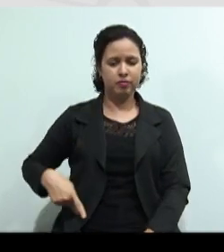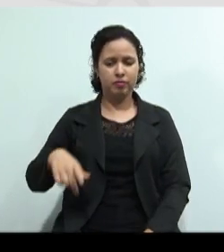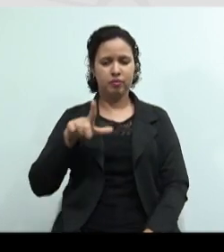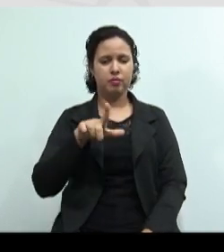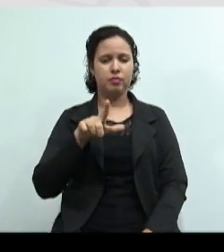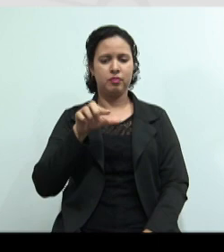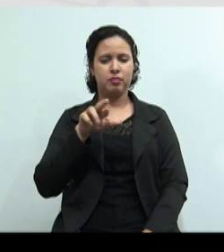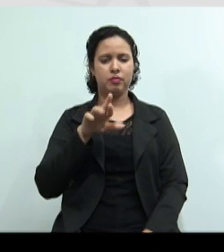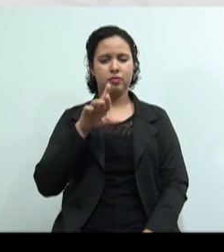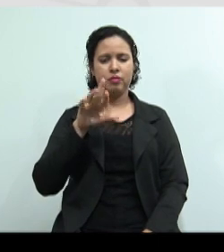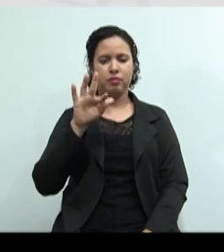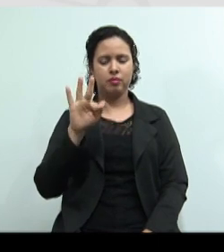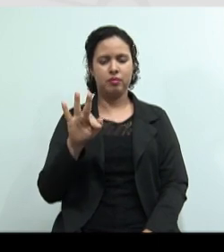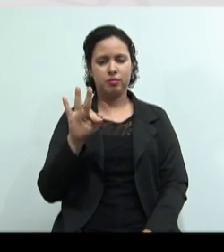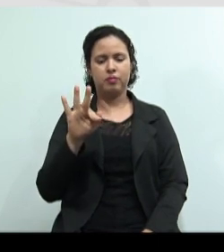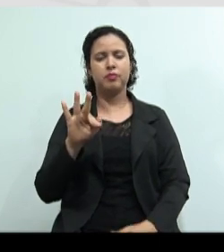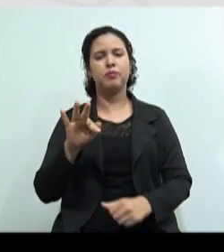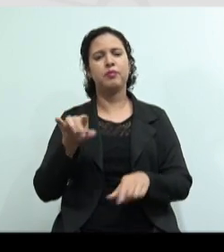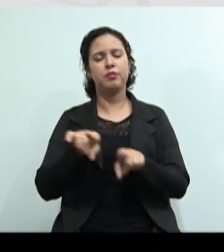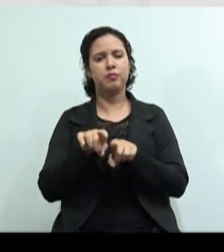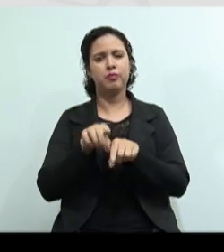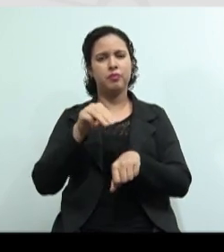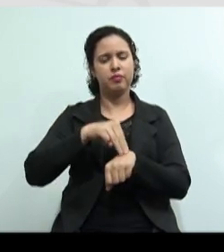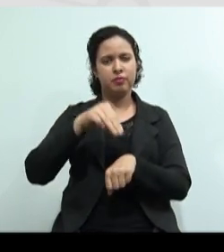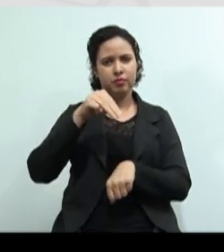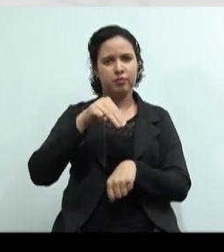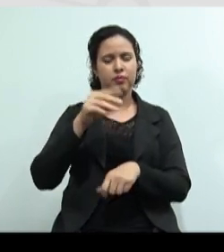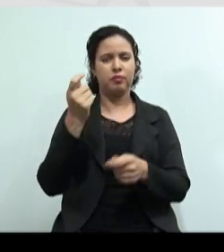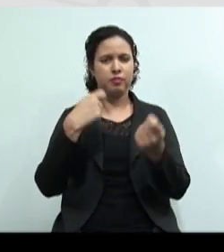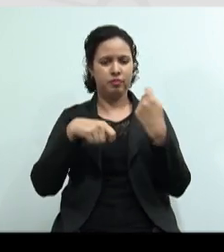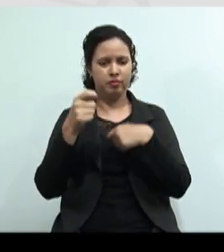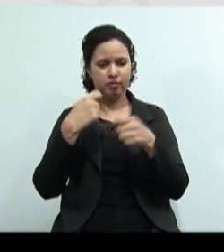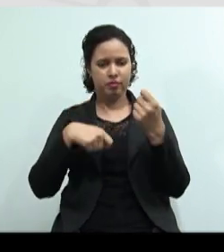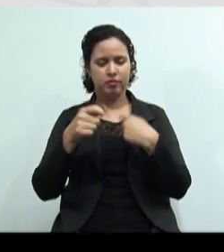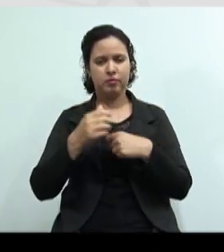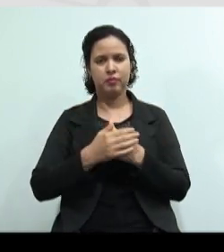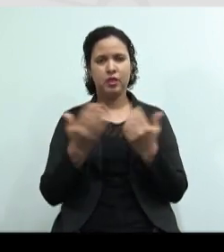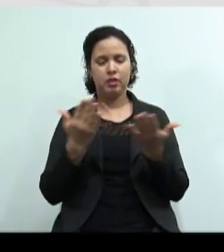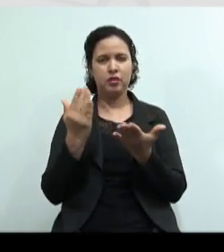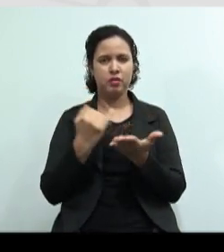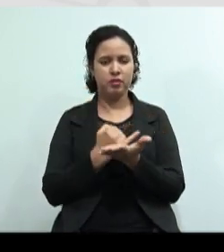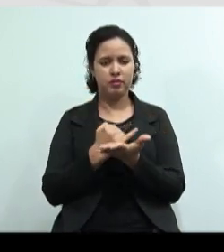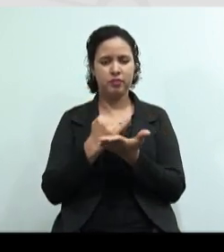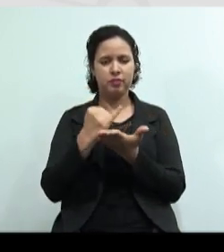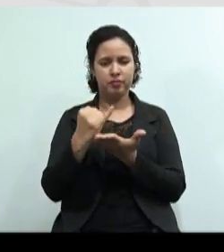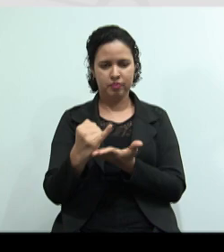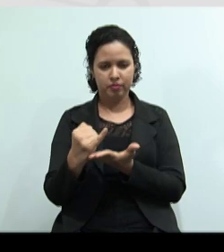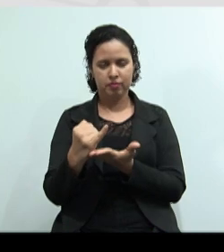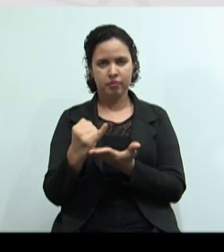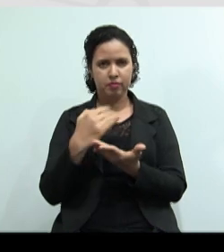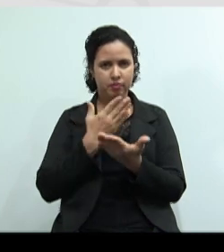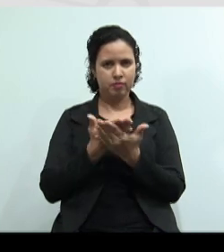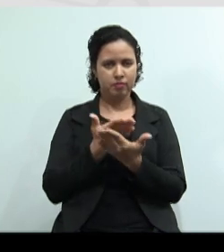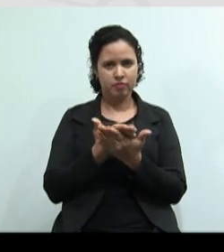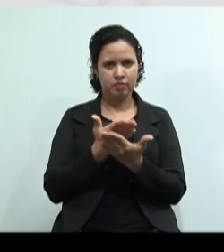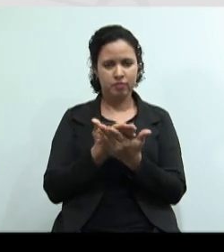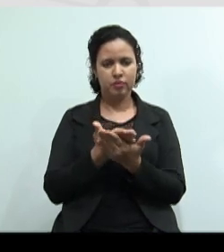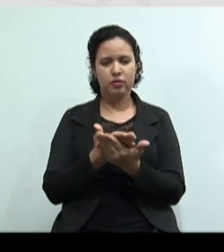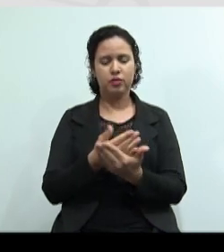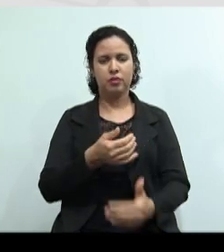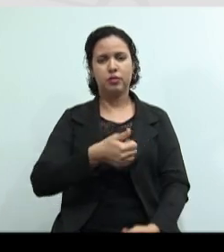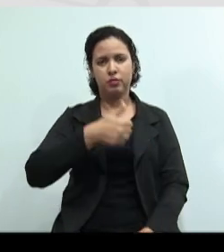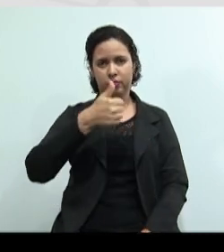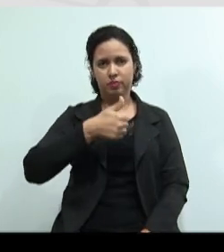em Administração. Bom, então vamos dar início à nossa teleaula 1.